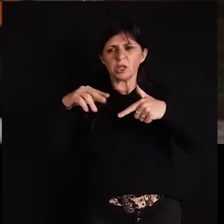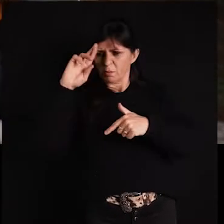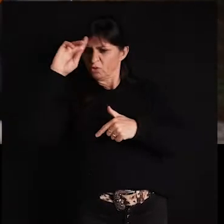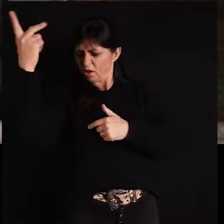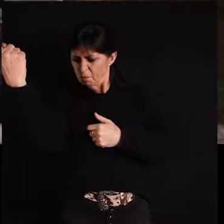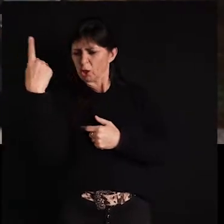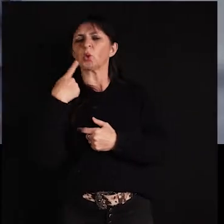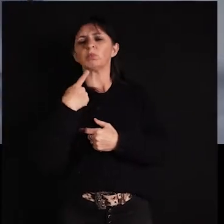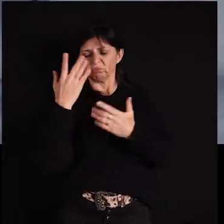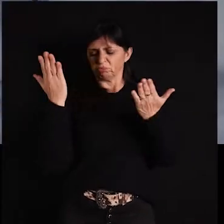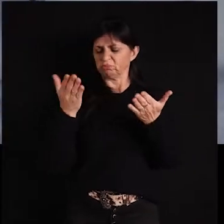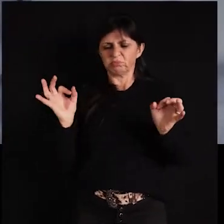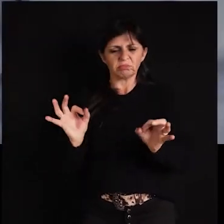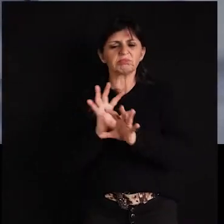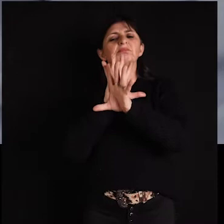patrão.